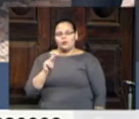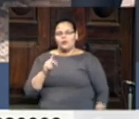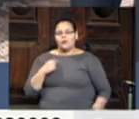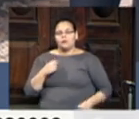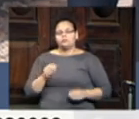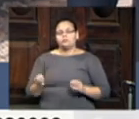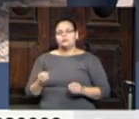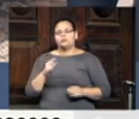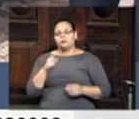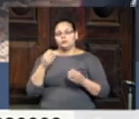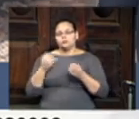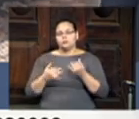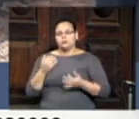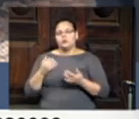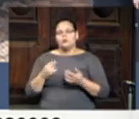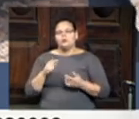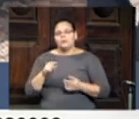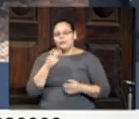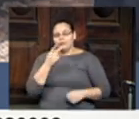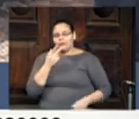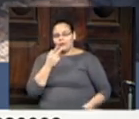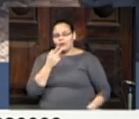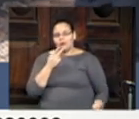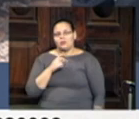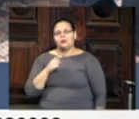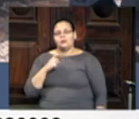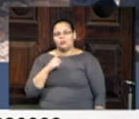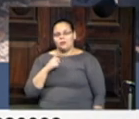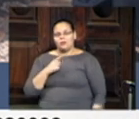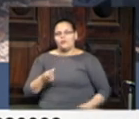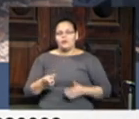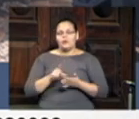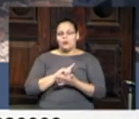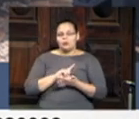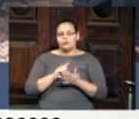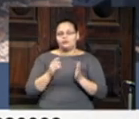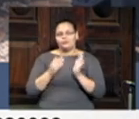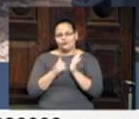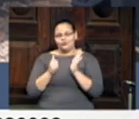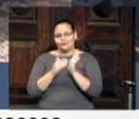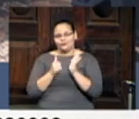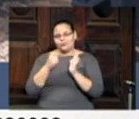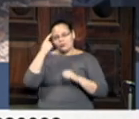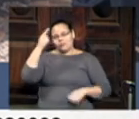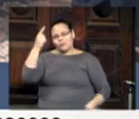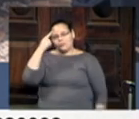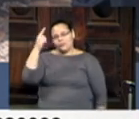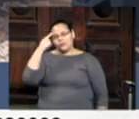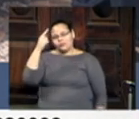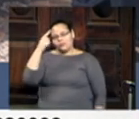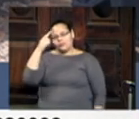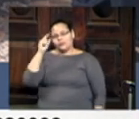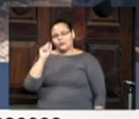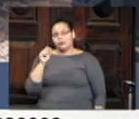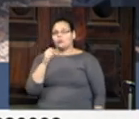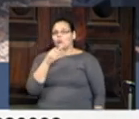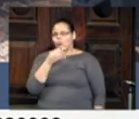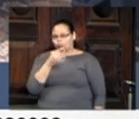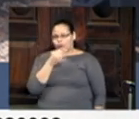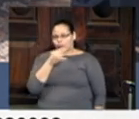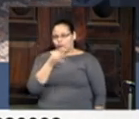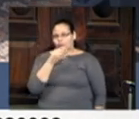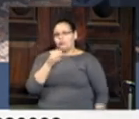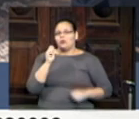iniciativa, mas, sobretudo, o presidente Wagner Montes, para falar da indicação anterior que foi retirada de pauta, apenas lembrando que essas sugestões da